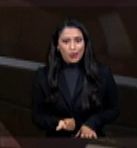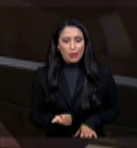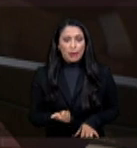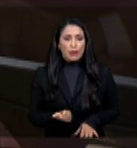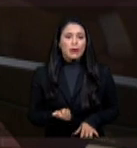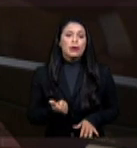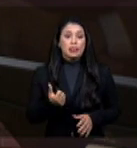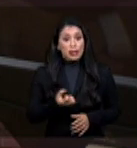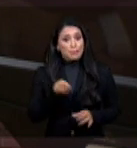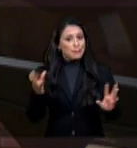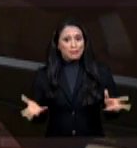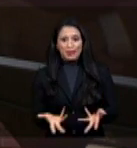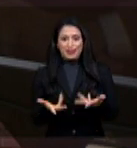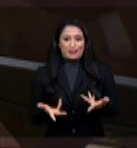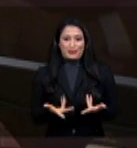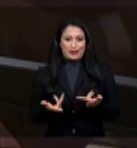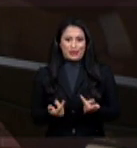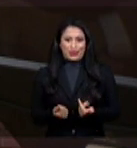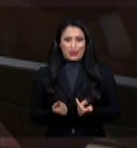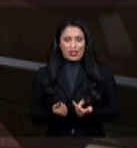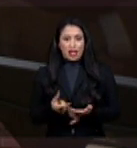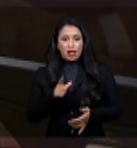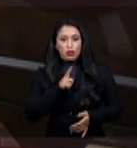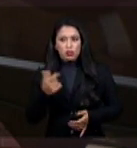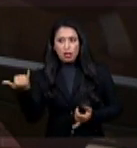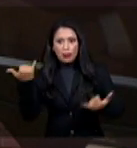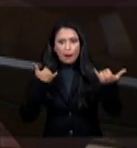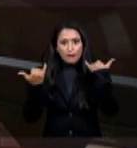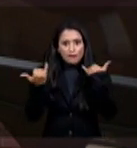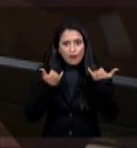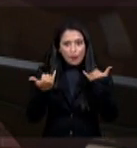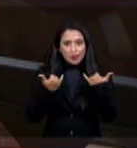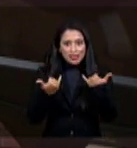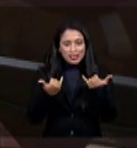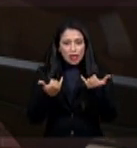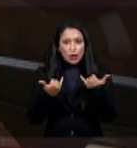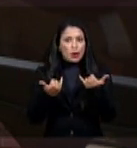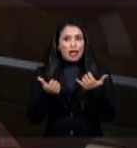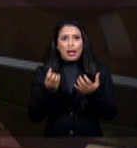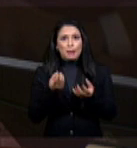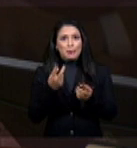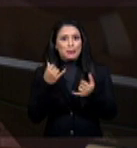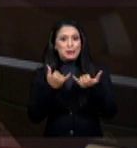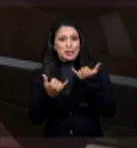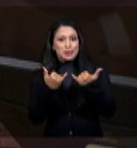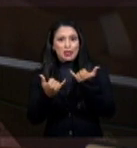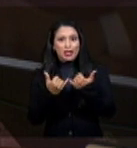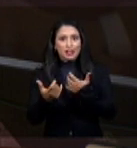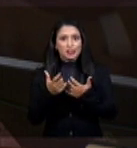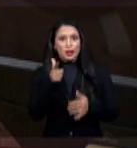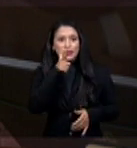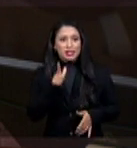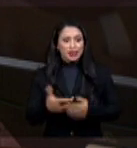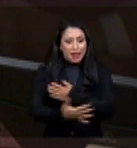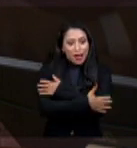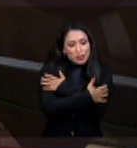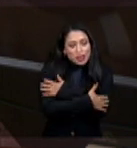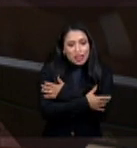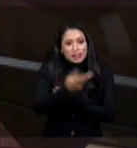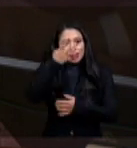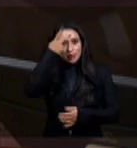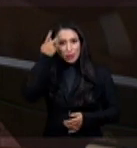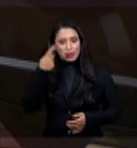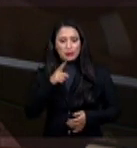maravilhoso, é muito bom. É como se a gente conseguisse, com informação, abraçar todas essas pessoas. Eu, há pouco tempo, de